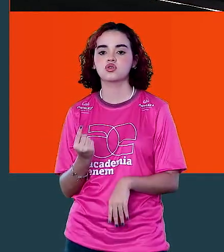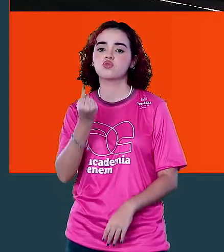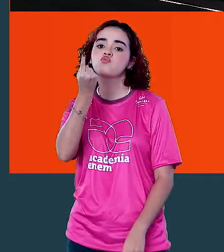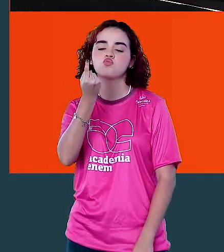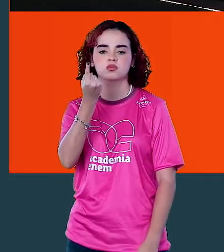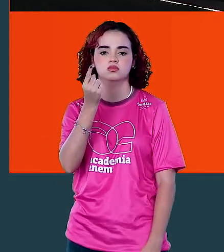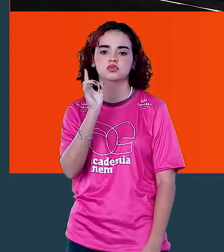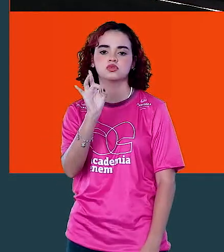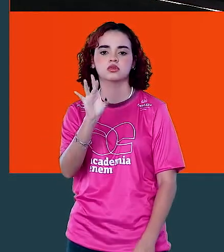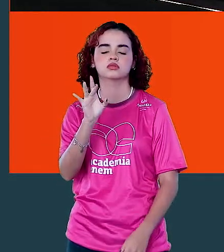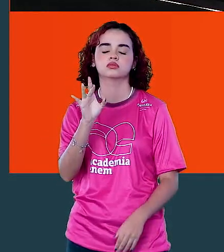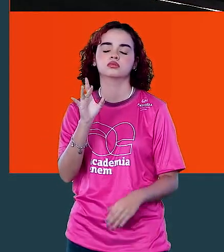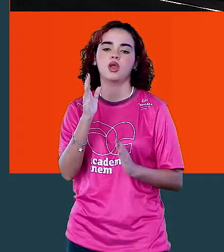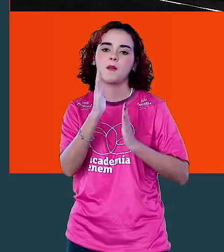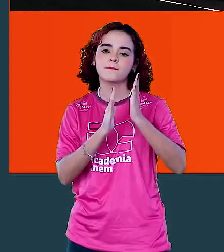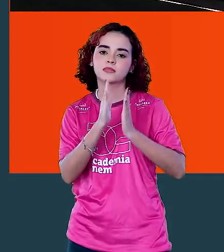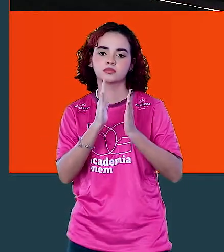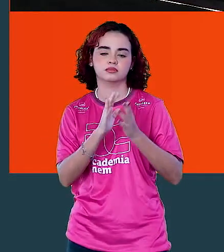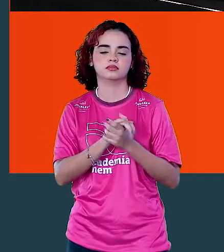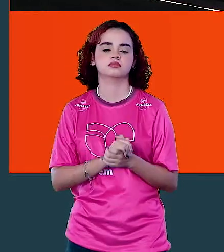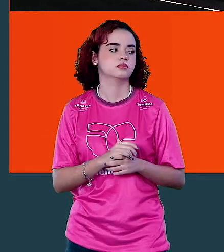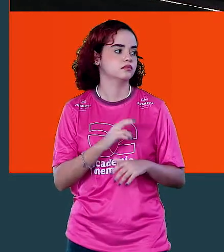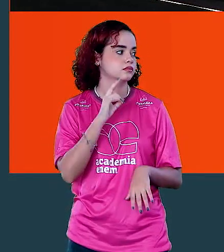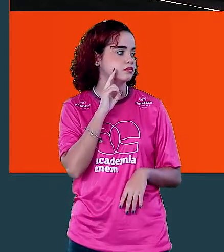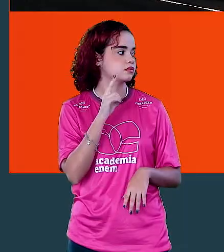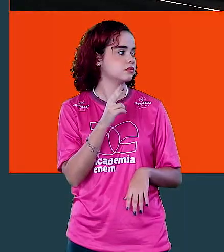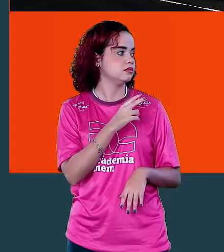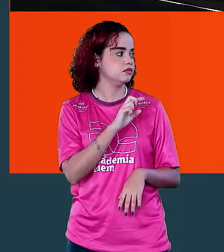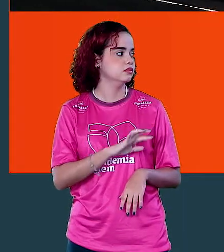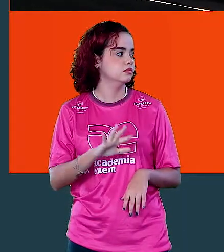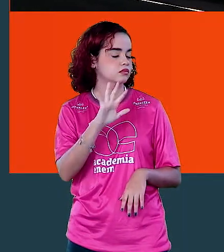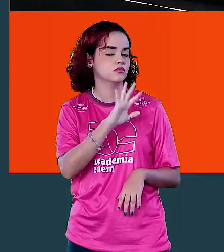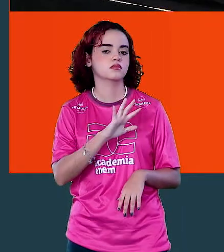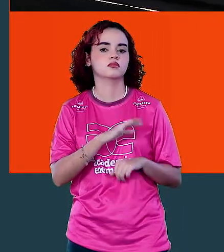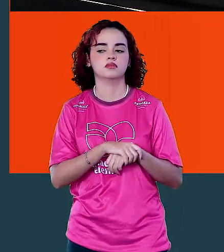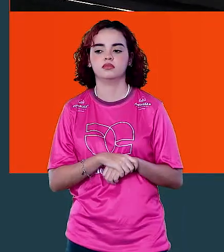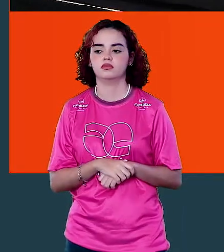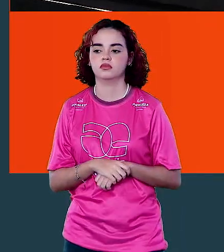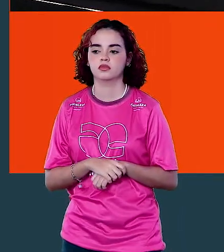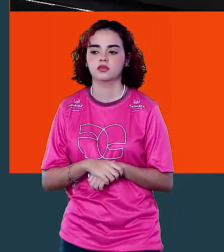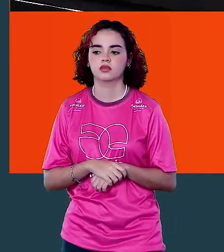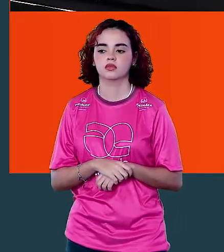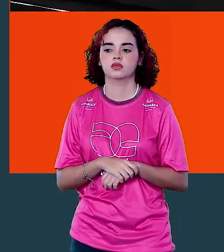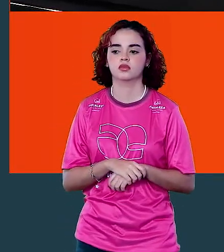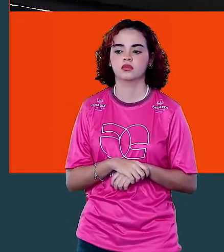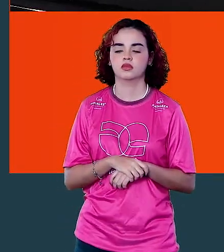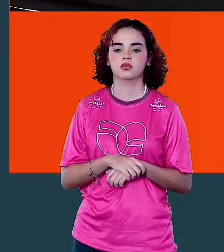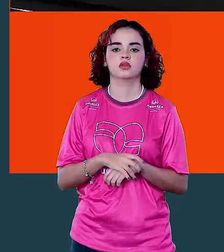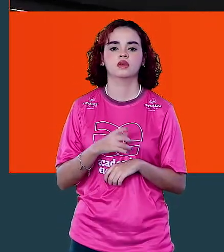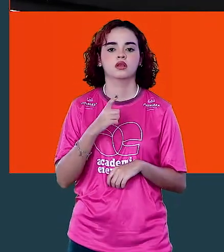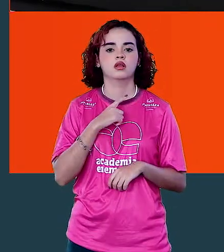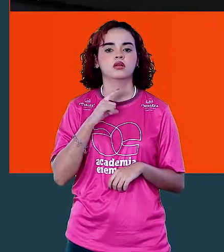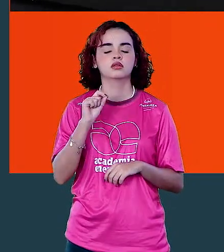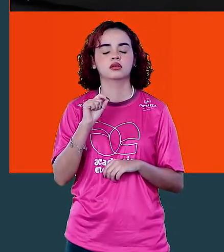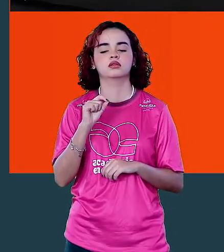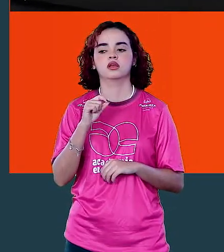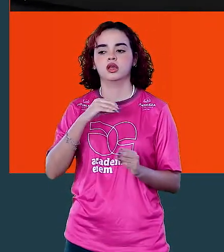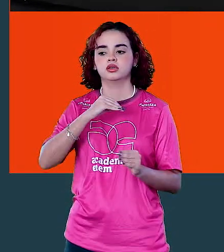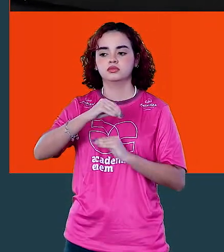fase. Fase é aquilo que eu observo. Ó, olha o sinônimo que pode aparecer para vocês em prova de mistura homogênea.